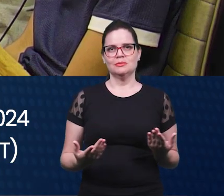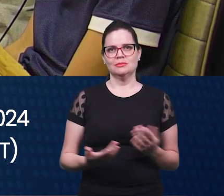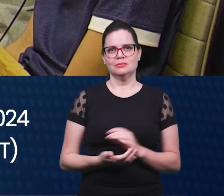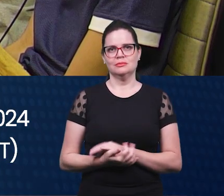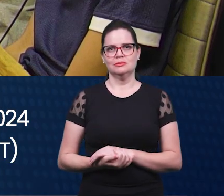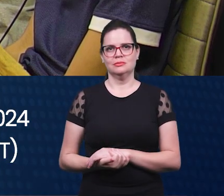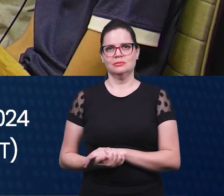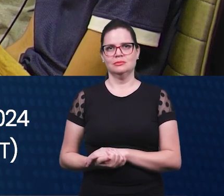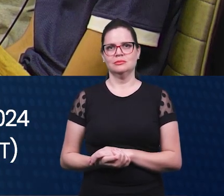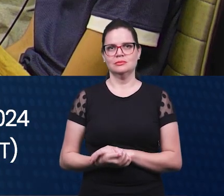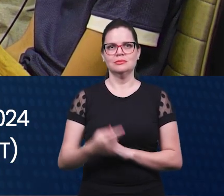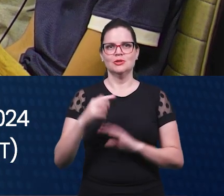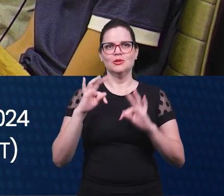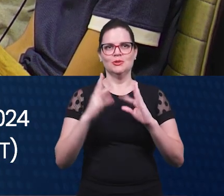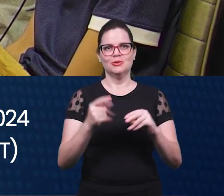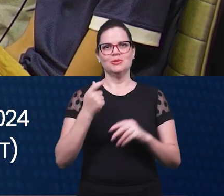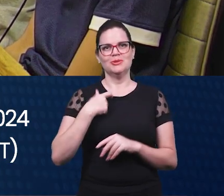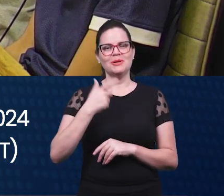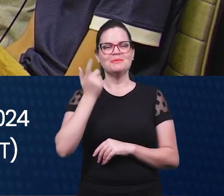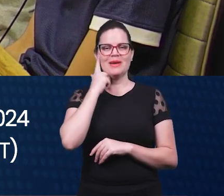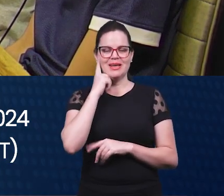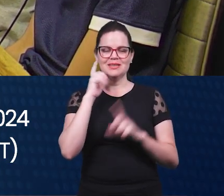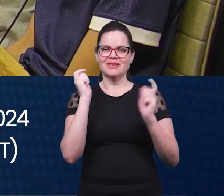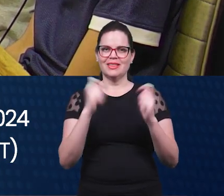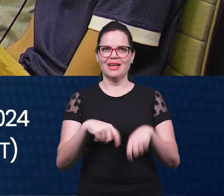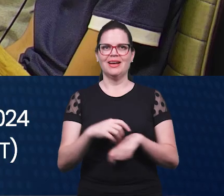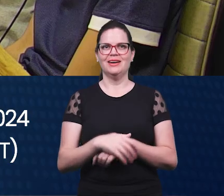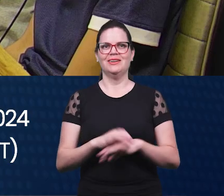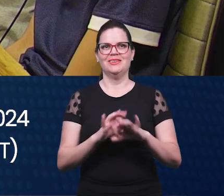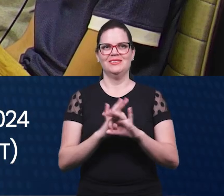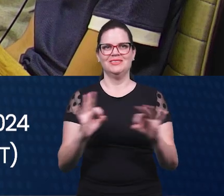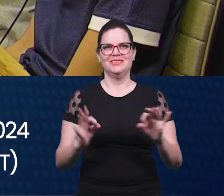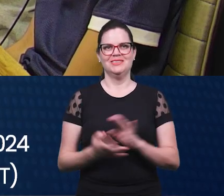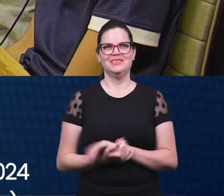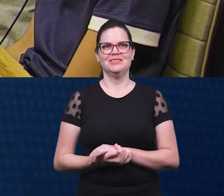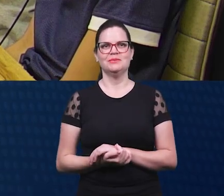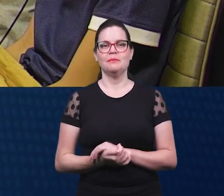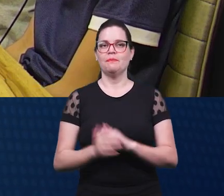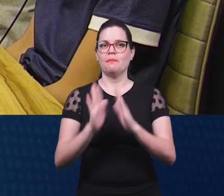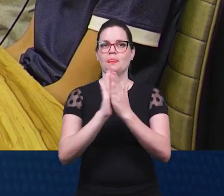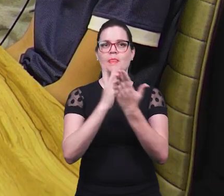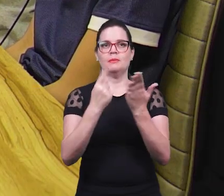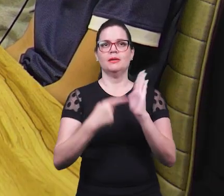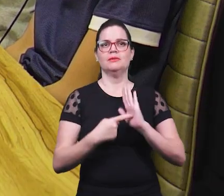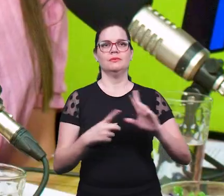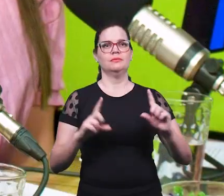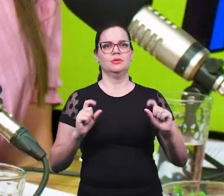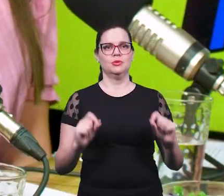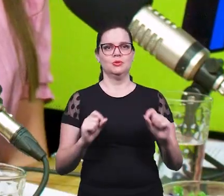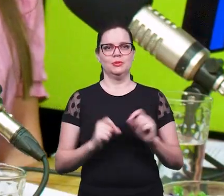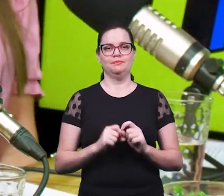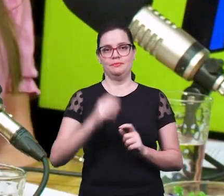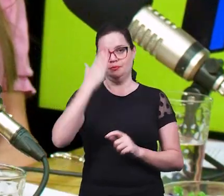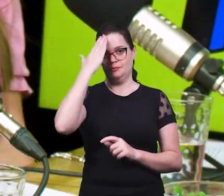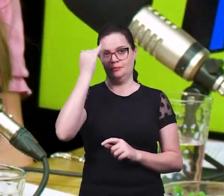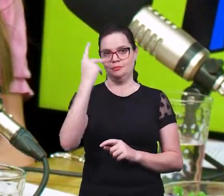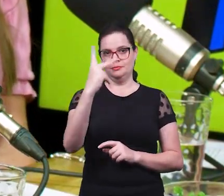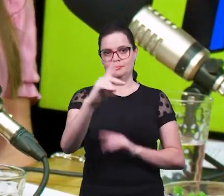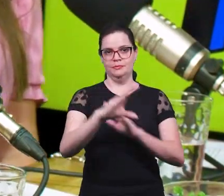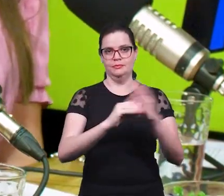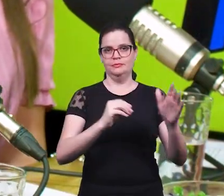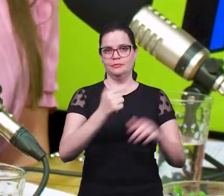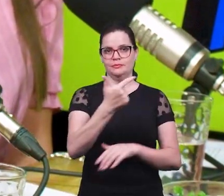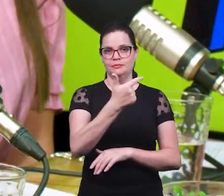eu tenho. Pensa. Tudo que eu Isso penso. aí que você pensa, muito bem. E a Bíblia, ela diz assim, sabe, Vanessa? Em Sim. Provérbios